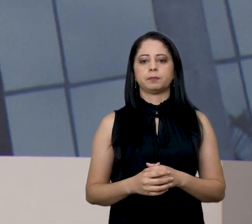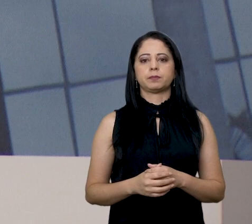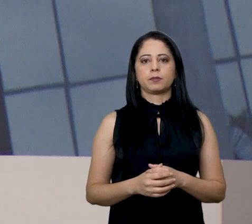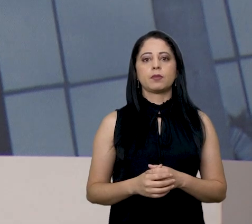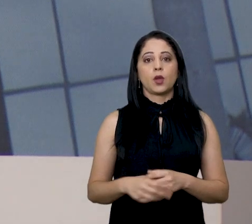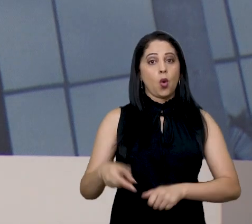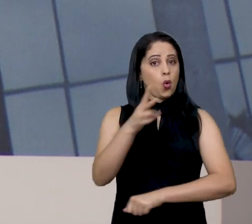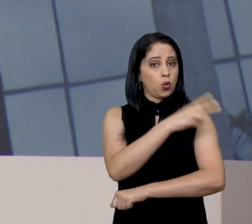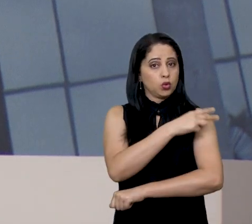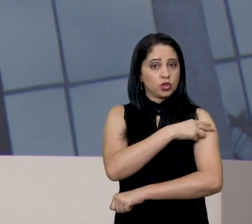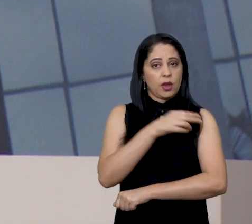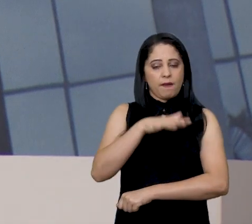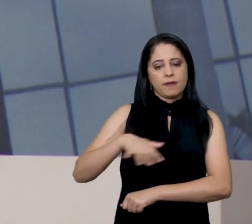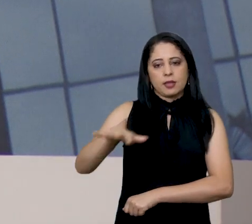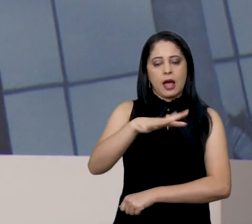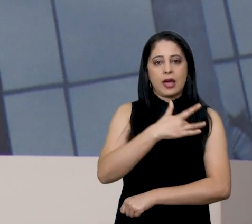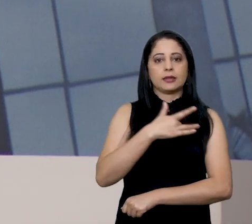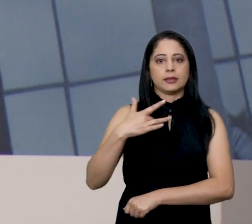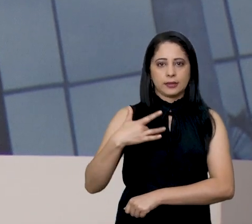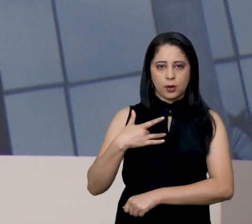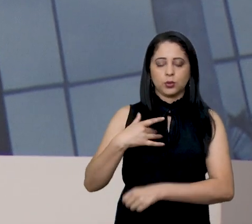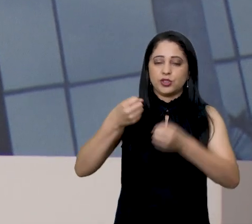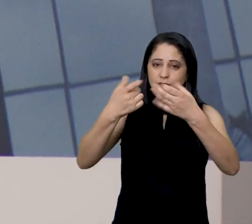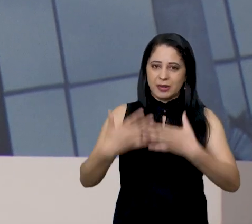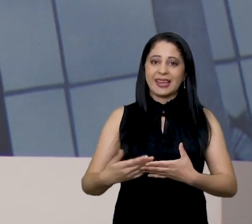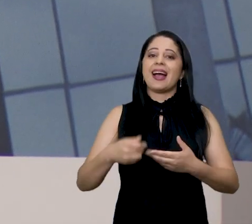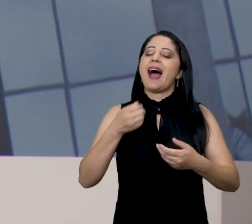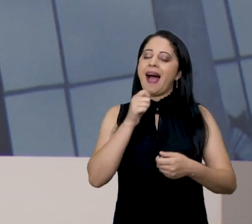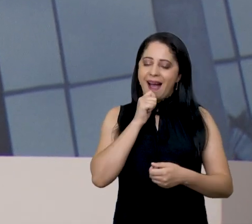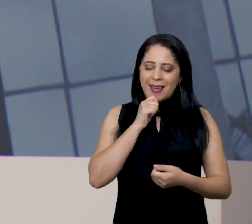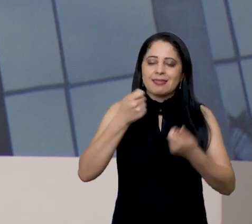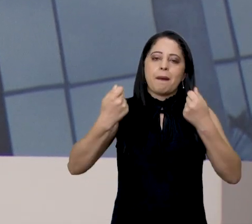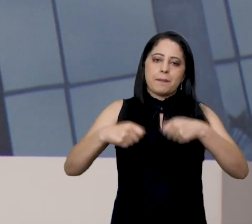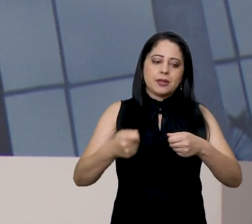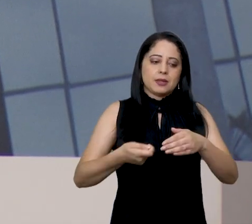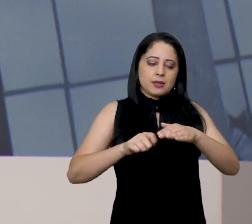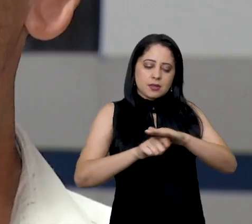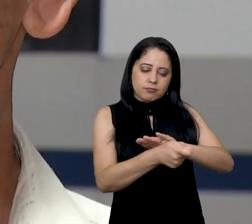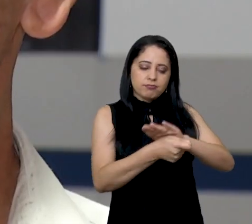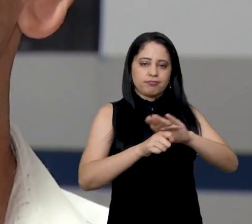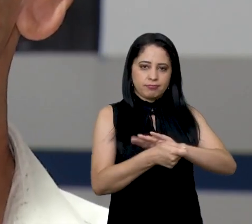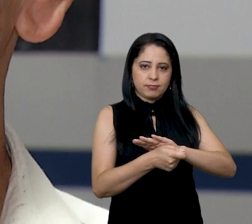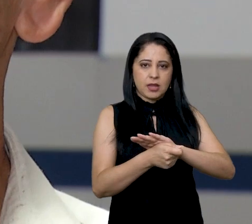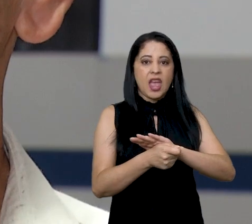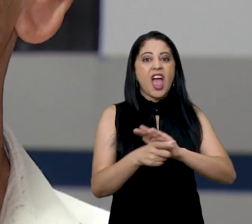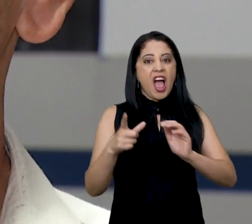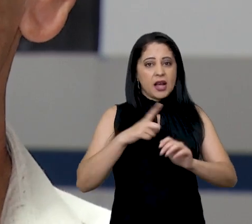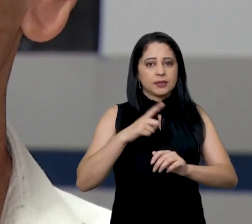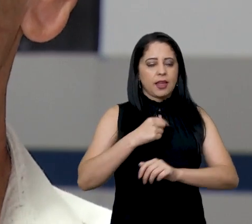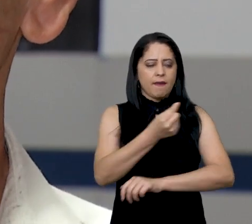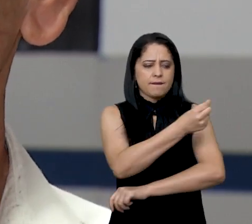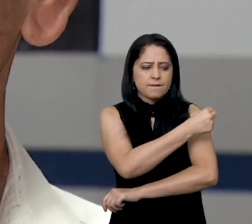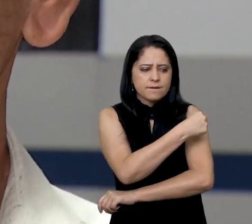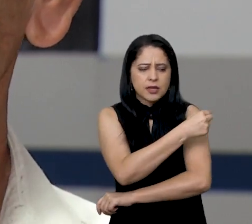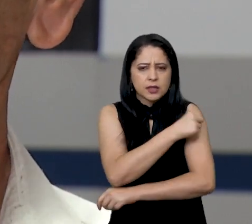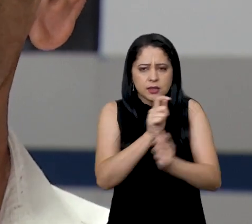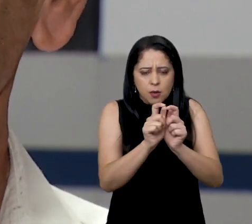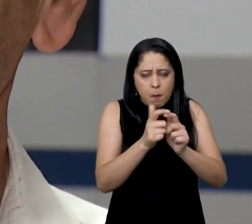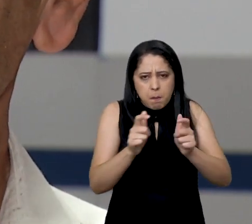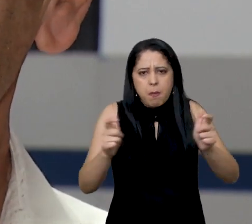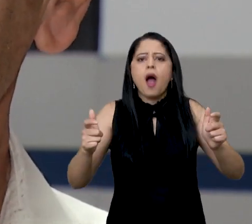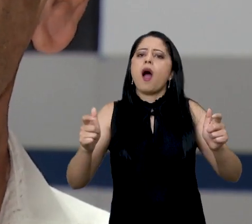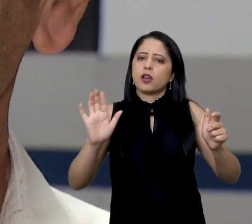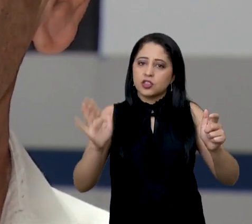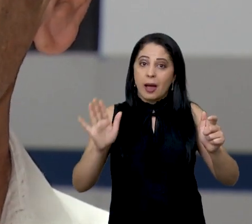do Fundo Municipal de Saúde, os gastos com a Covid ainda são necessários, mesmo com a vacinação avançada e